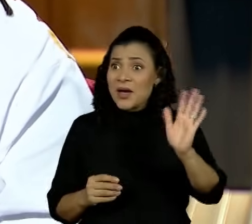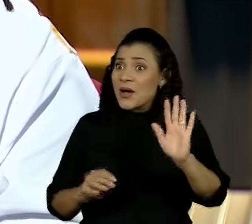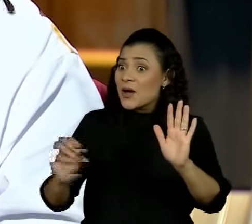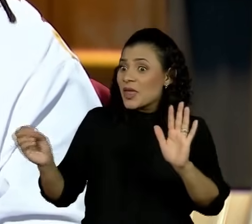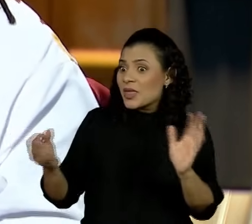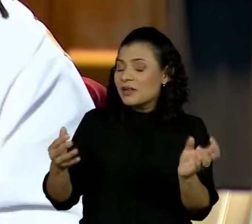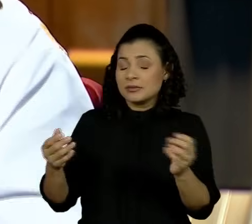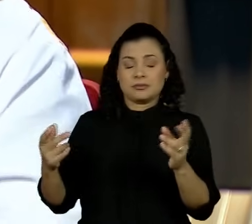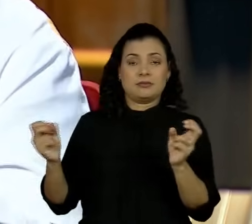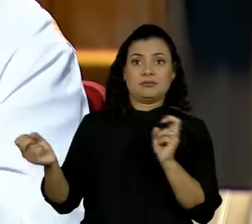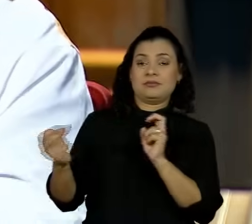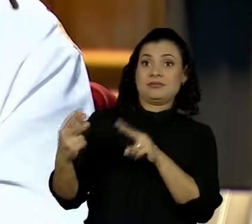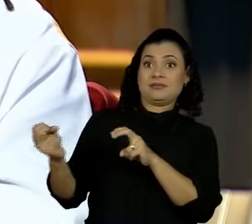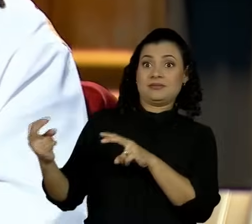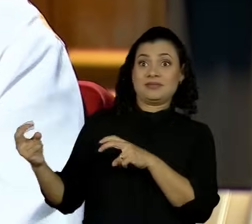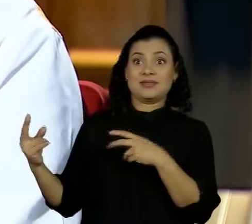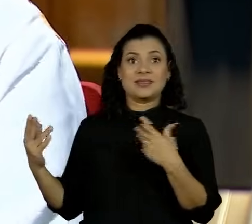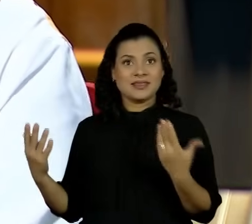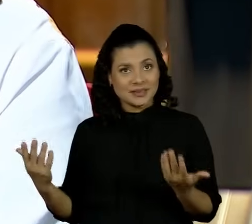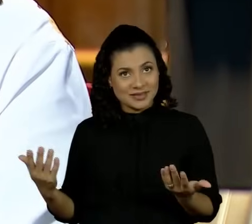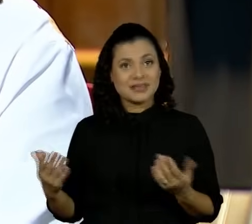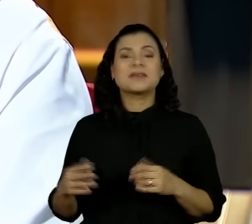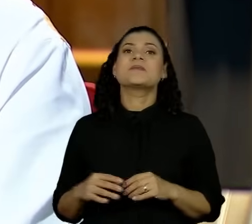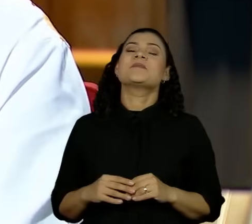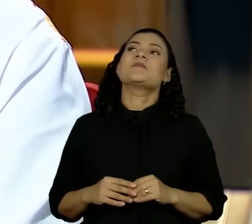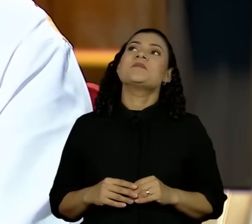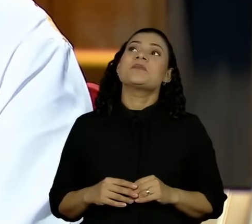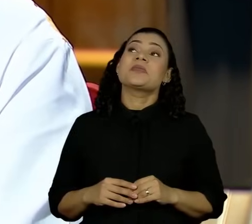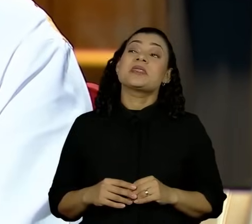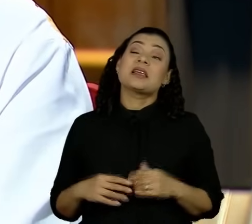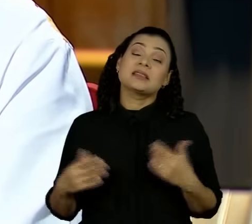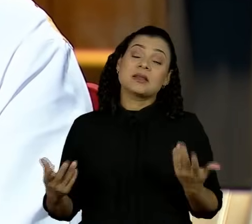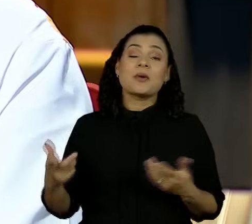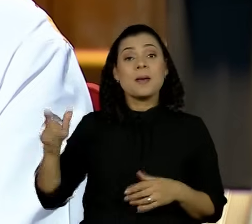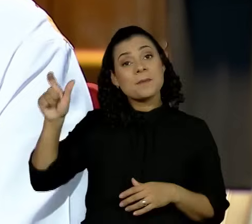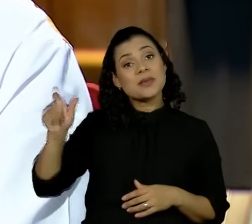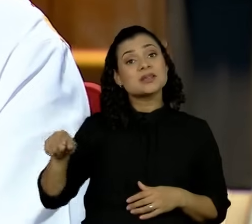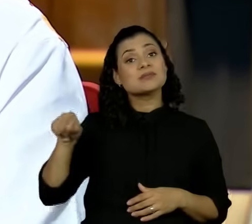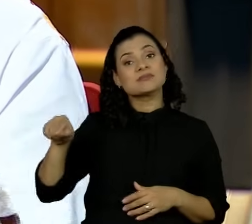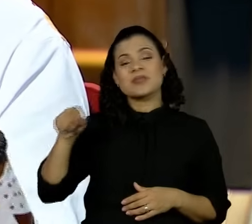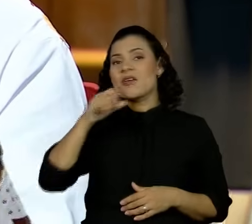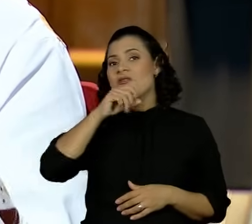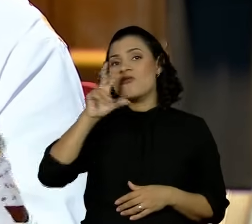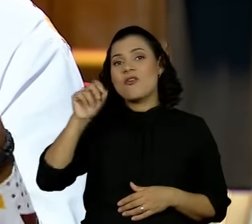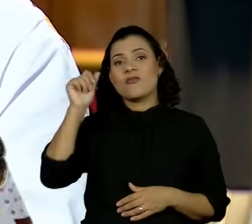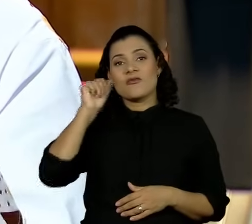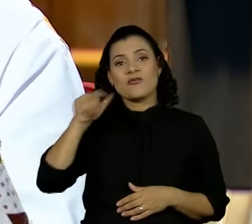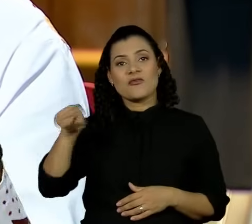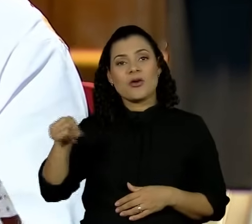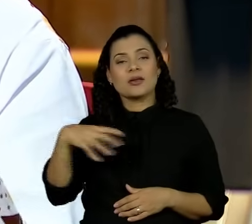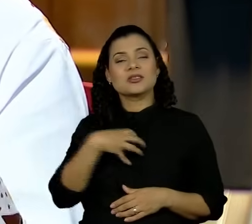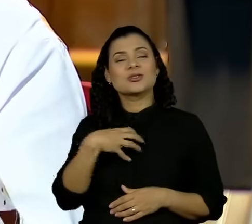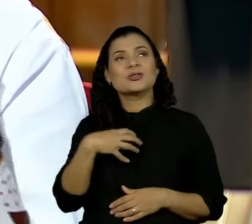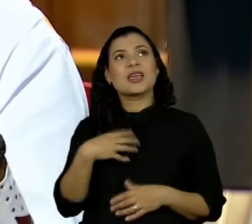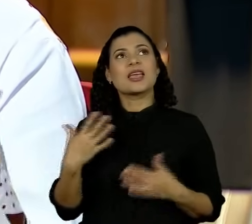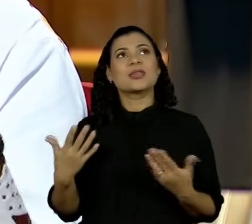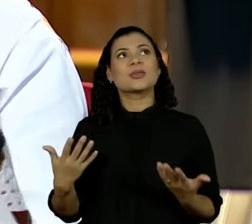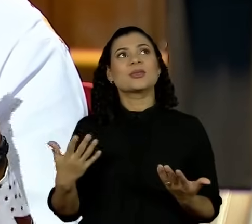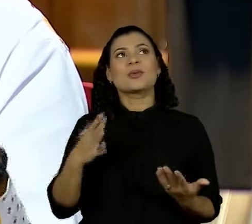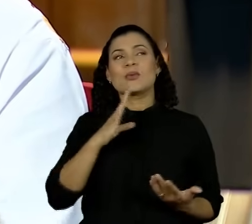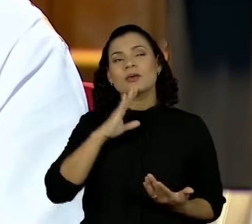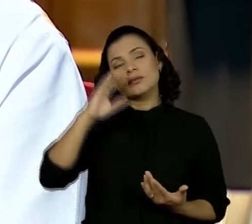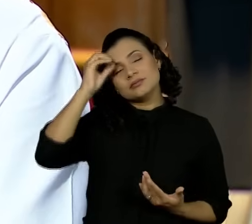achei que você era só um amigo e era um parente, né? É uma pessoa assim que tem uma forma de um